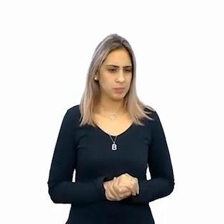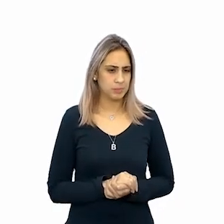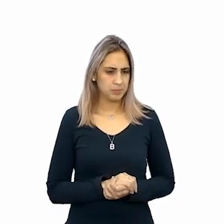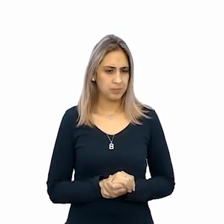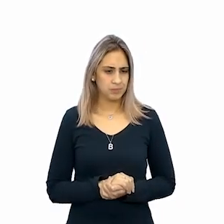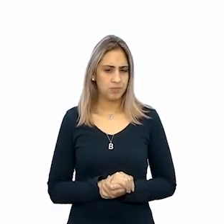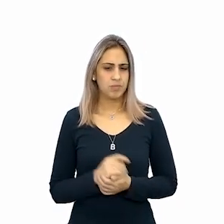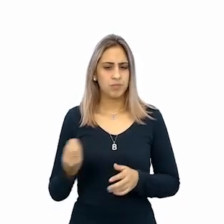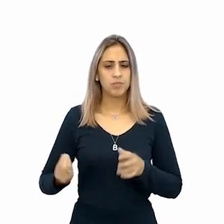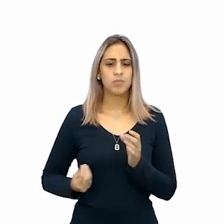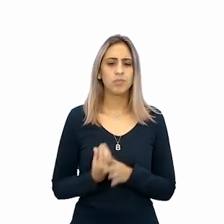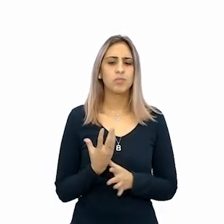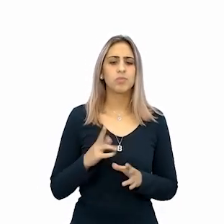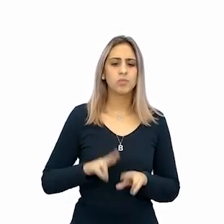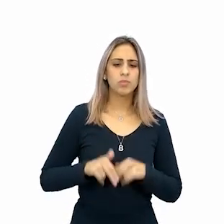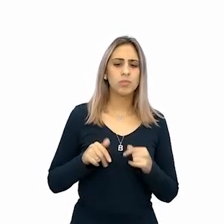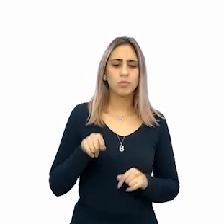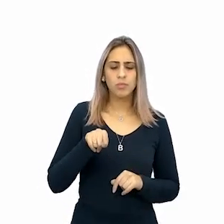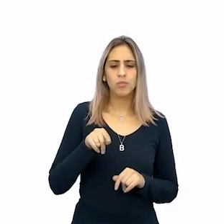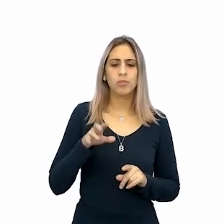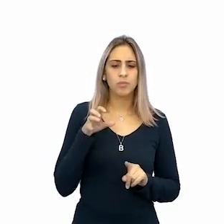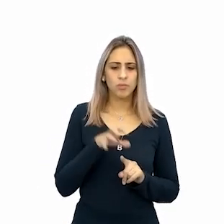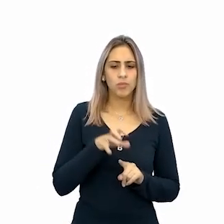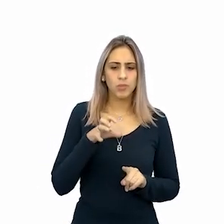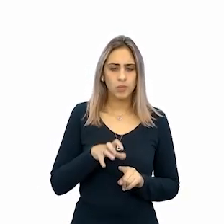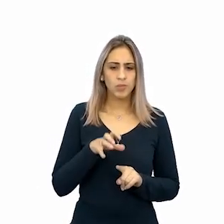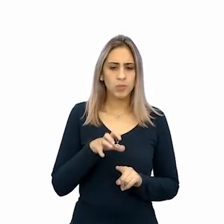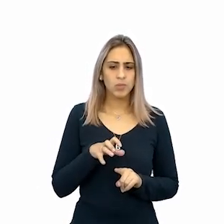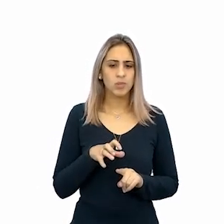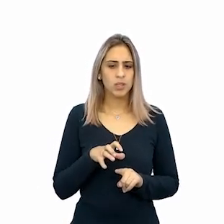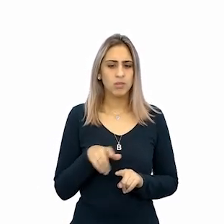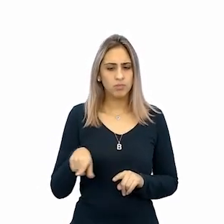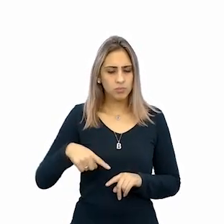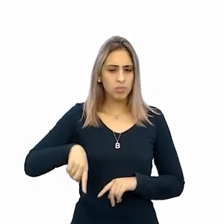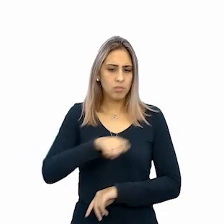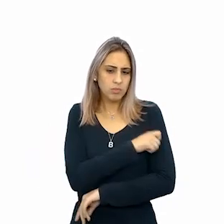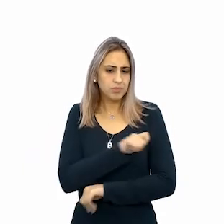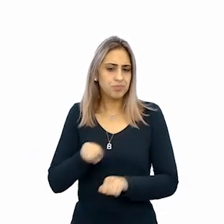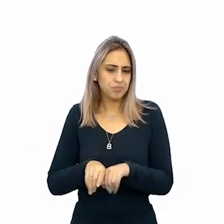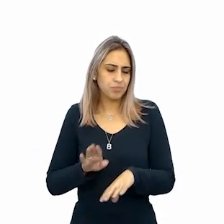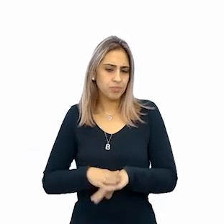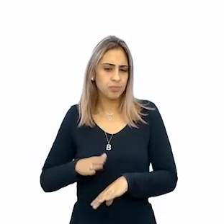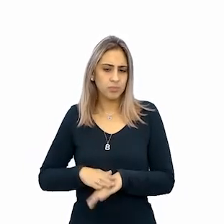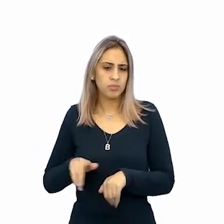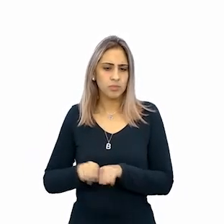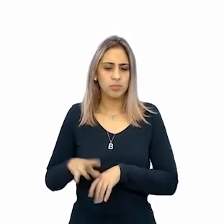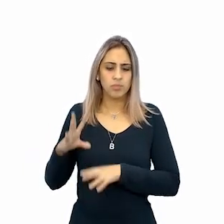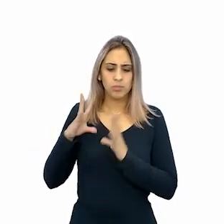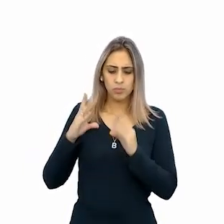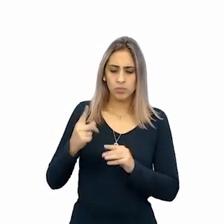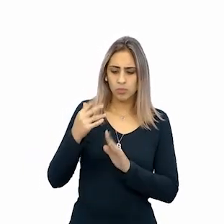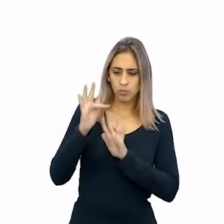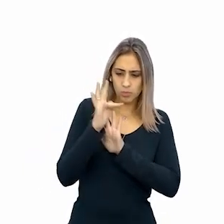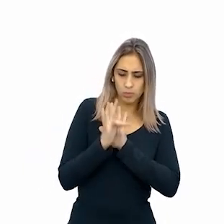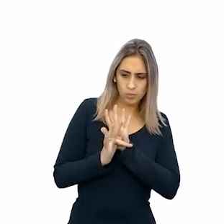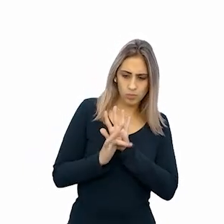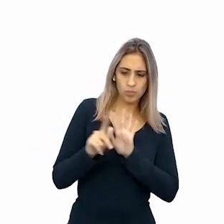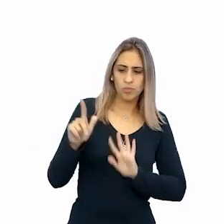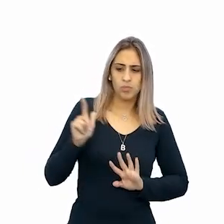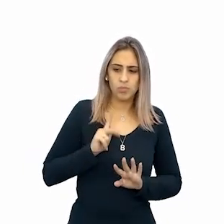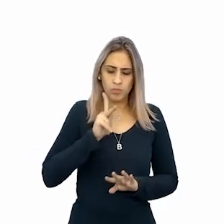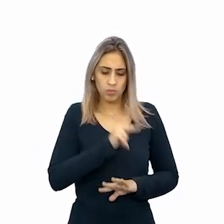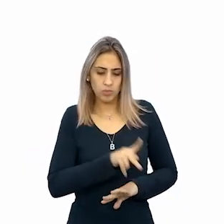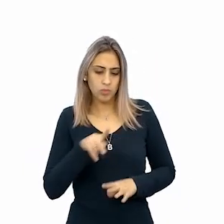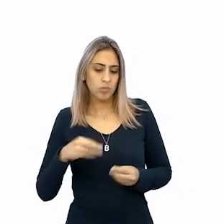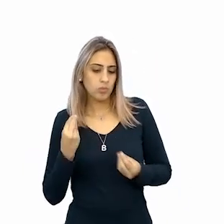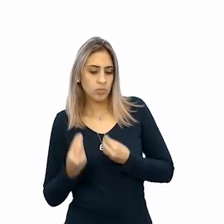que causa a ameaça da extinção da fauna, os estudantes farão a elaboração de um texto, tendo o professor